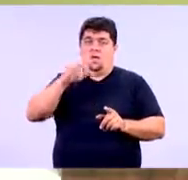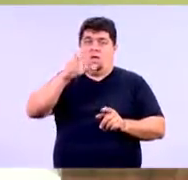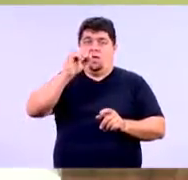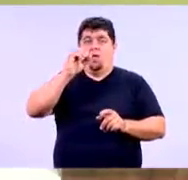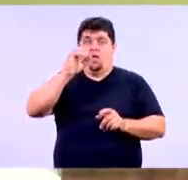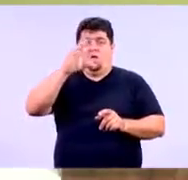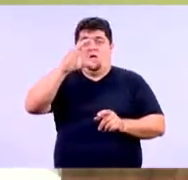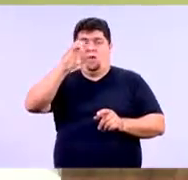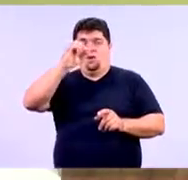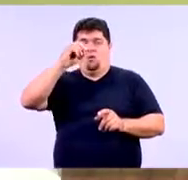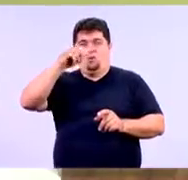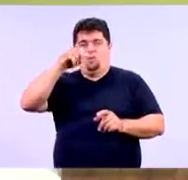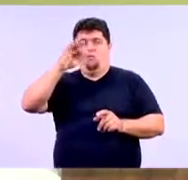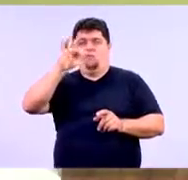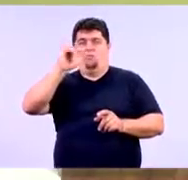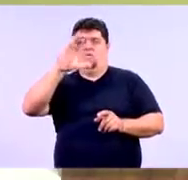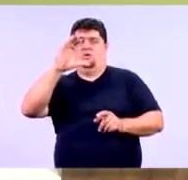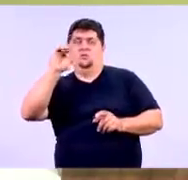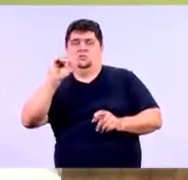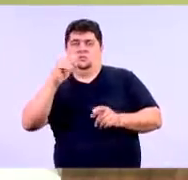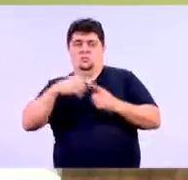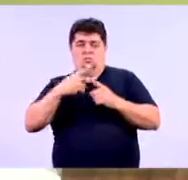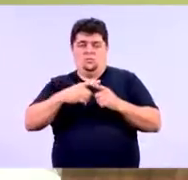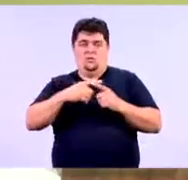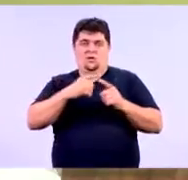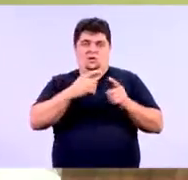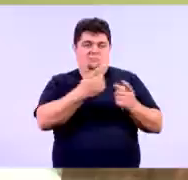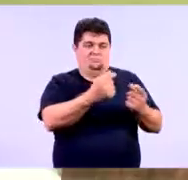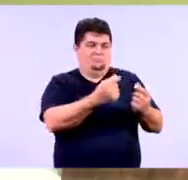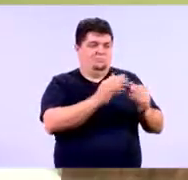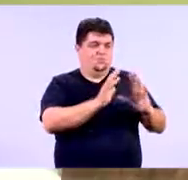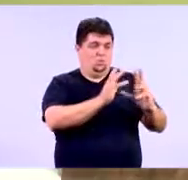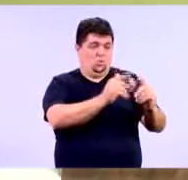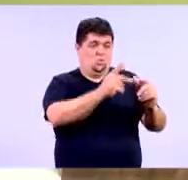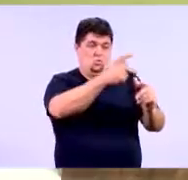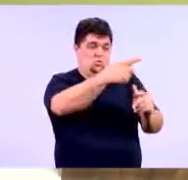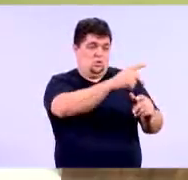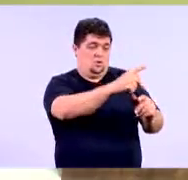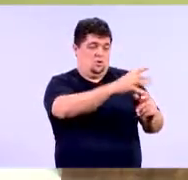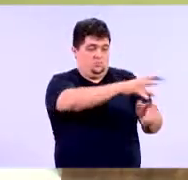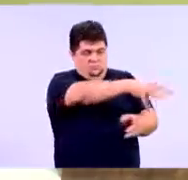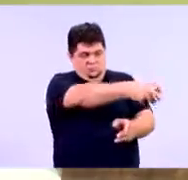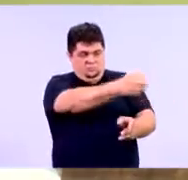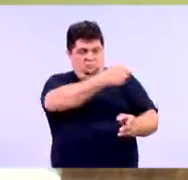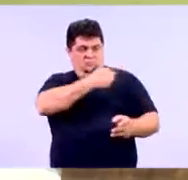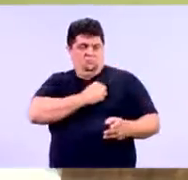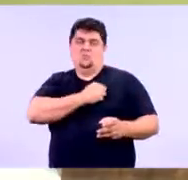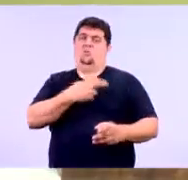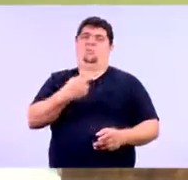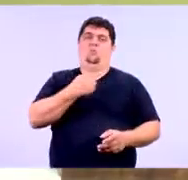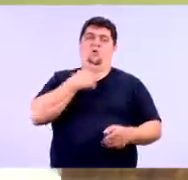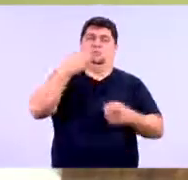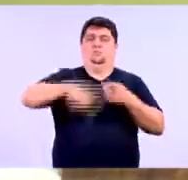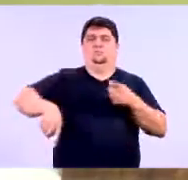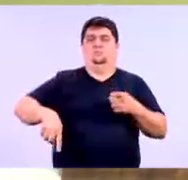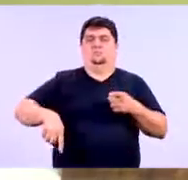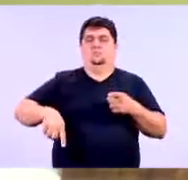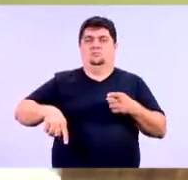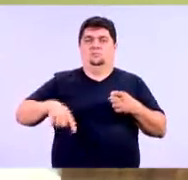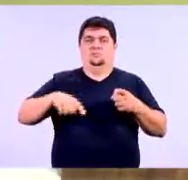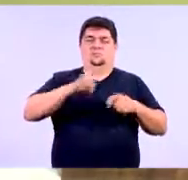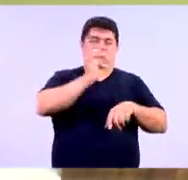estaria retirando as propriedades das pessoas. Então, o Estado, União, DF e